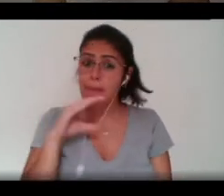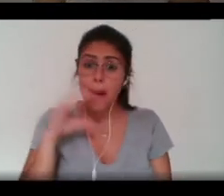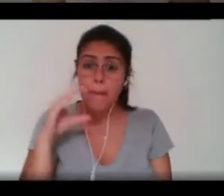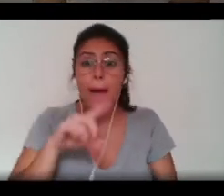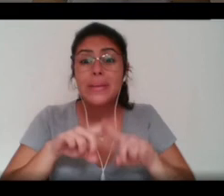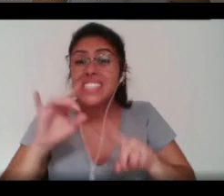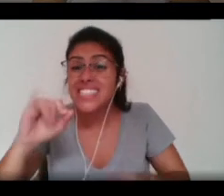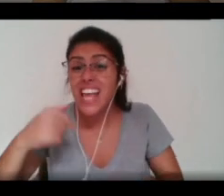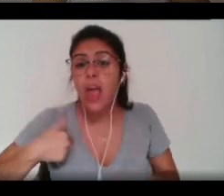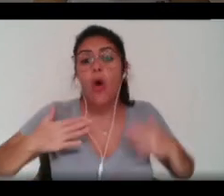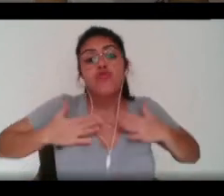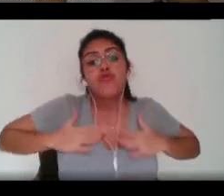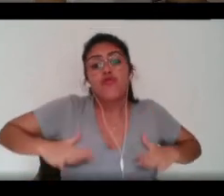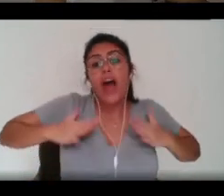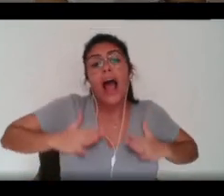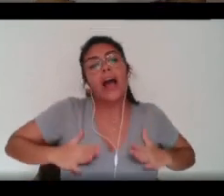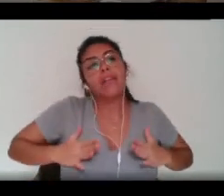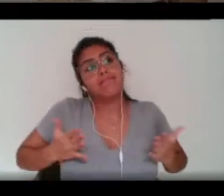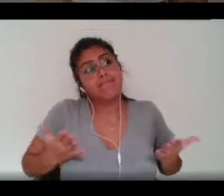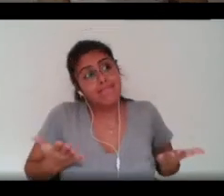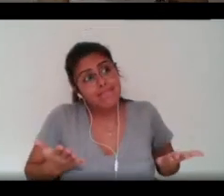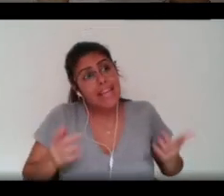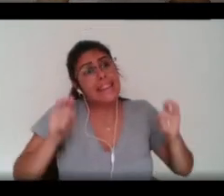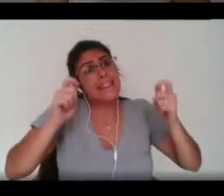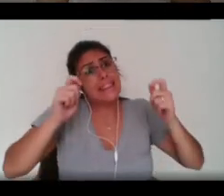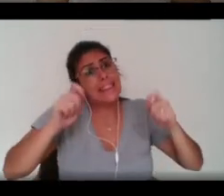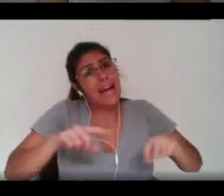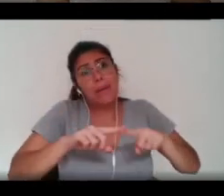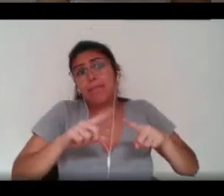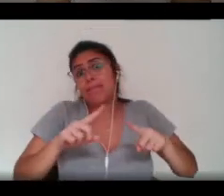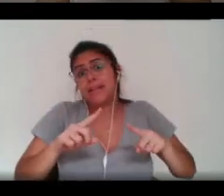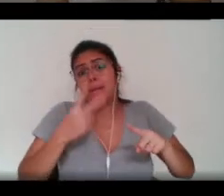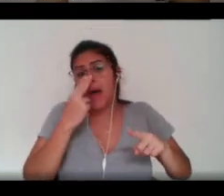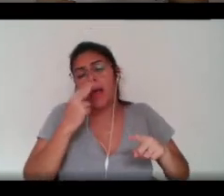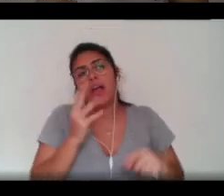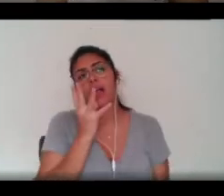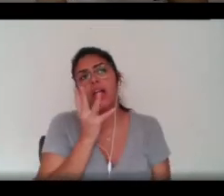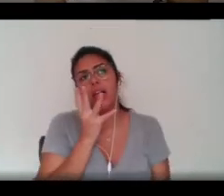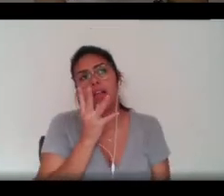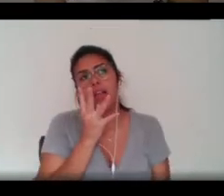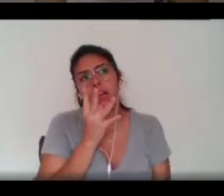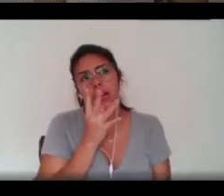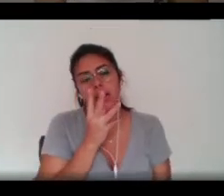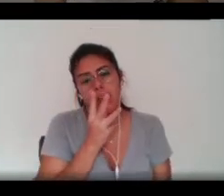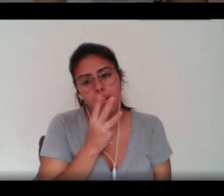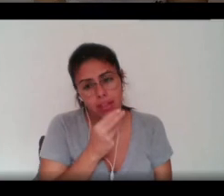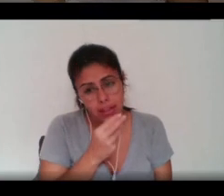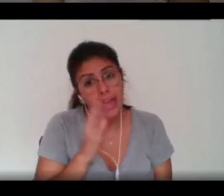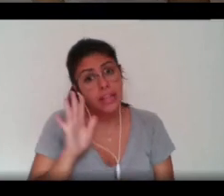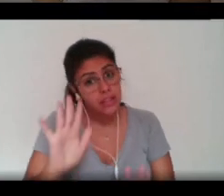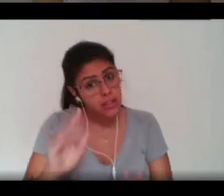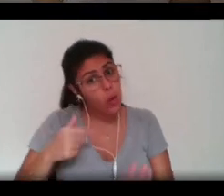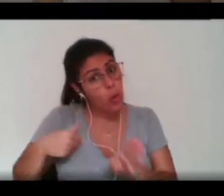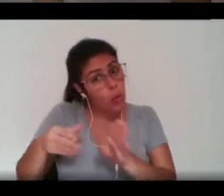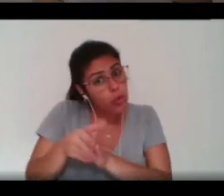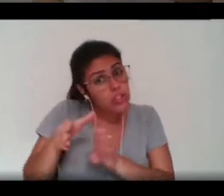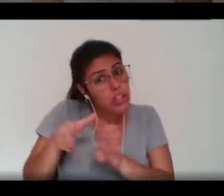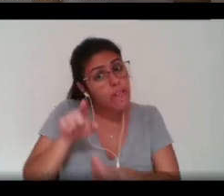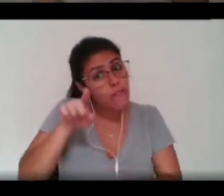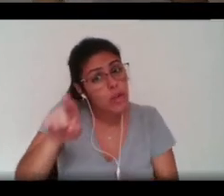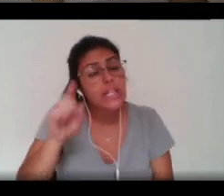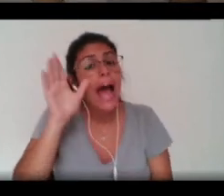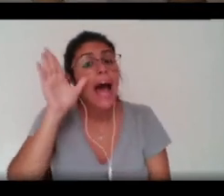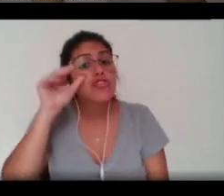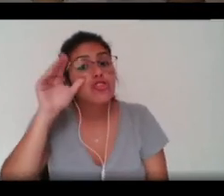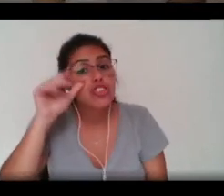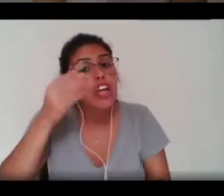gravando as aulas, seria bom você dar uma olhada na aula gravada e depois a gente pode tirar alguma dúvida específica do